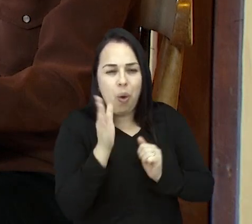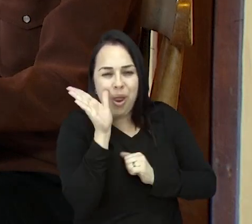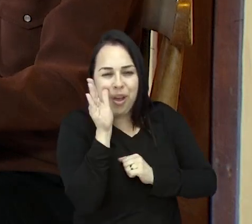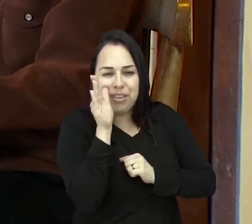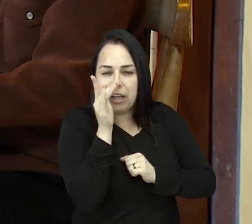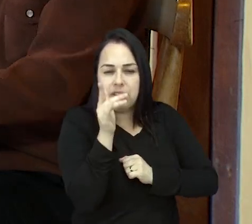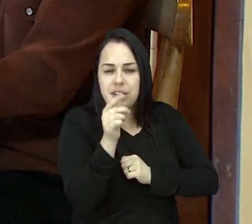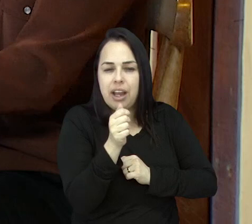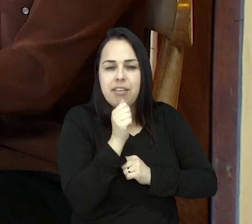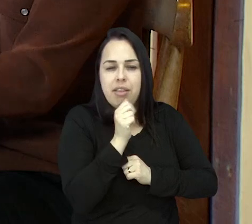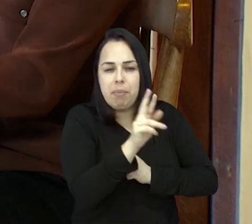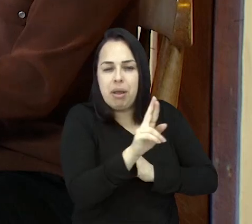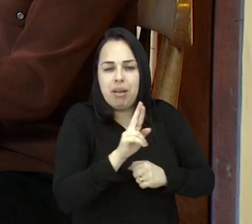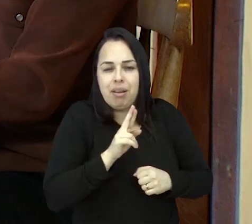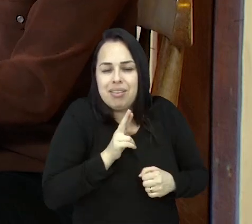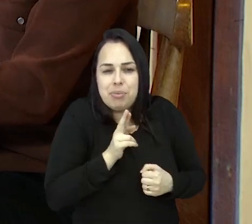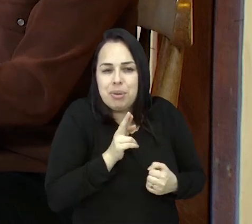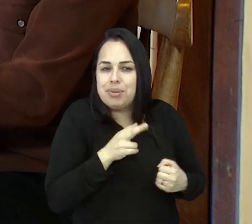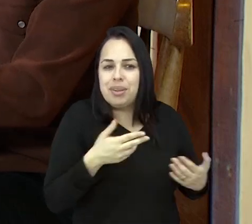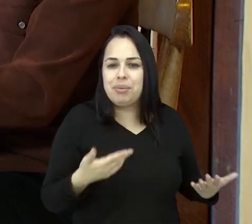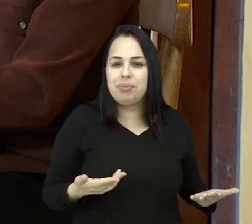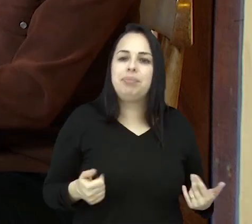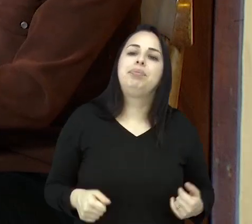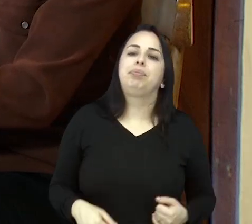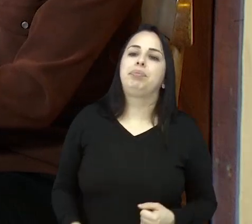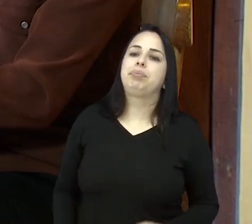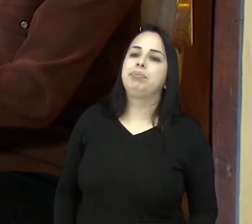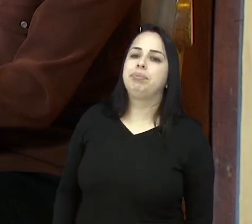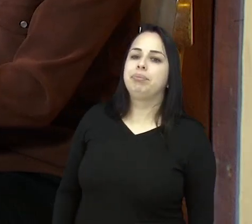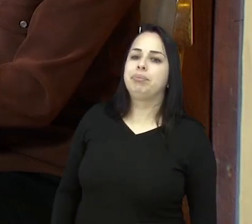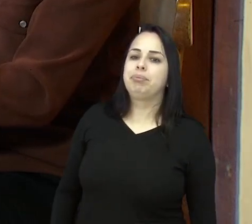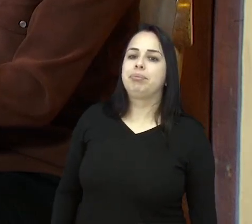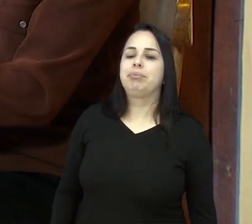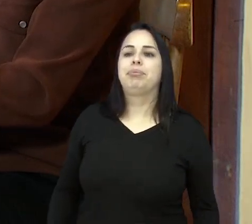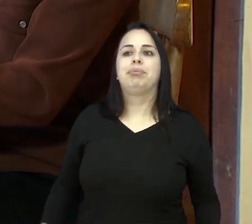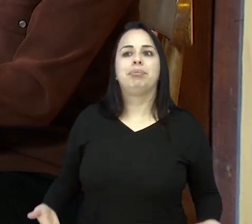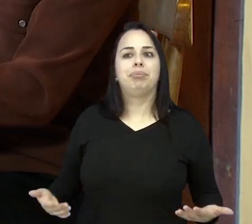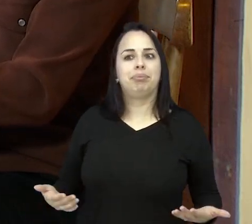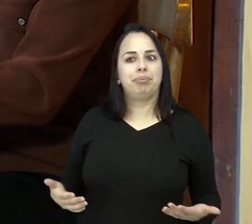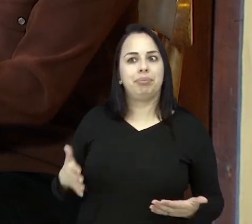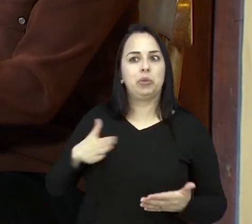alguma coisa que eu não te perguntei que você gostaria? Poxa, Vanessa, me pergunte isso.